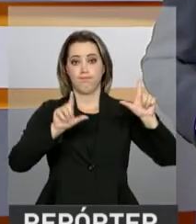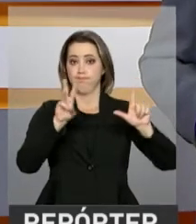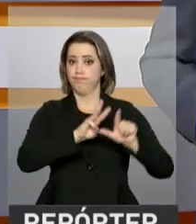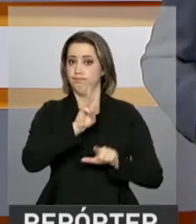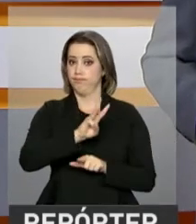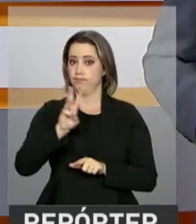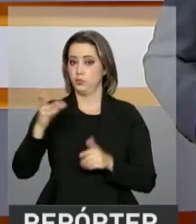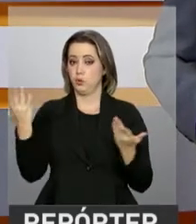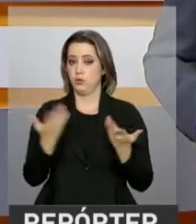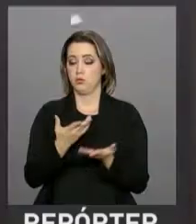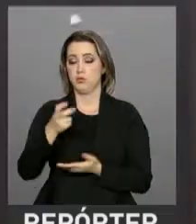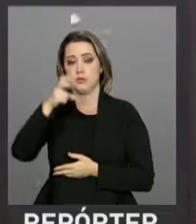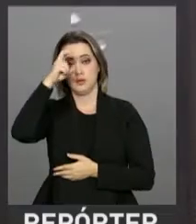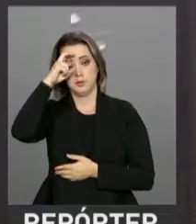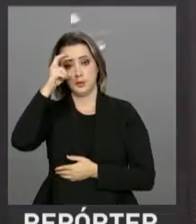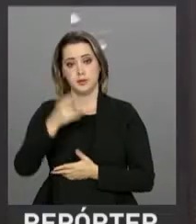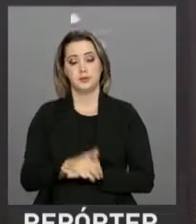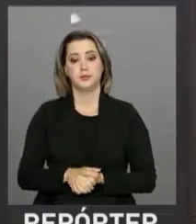nesta quinta-feira.